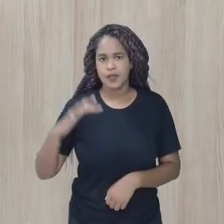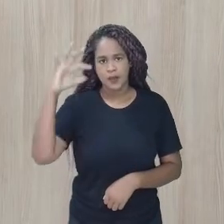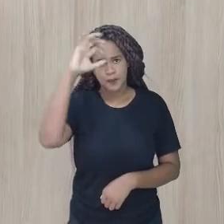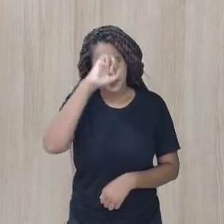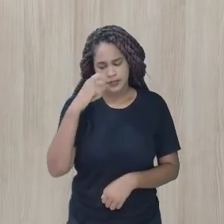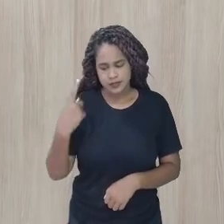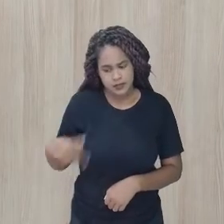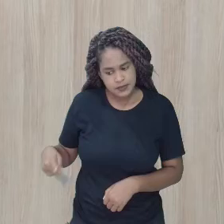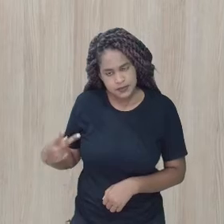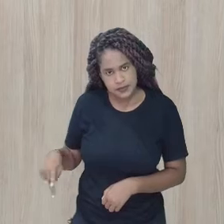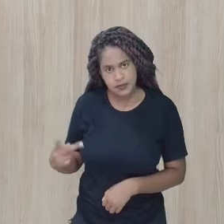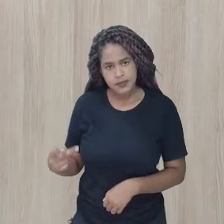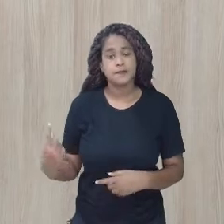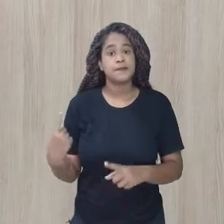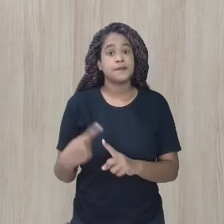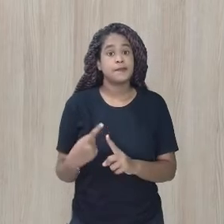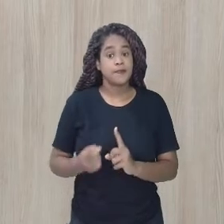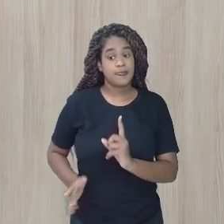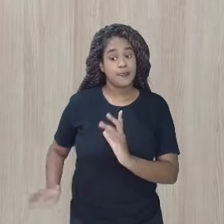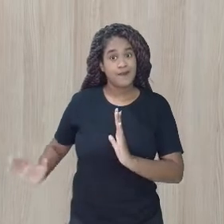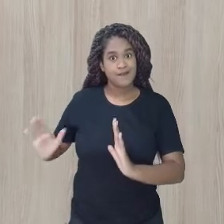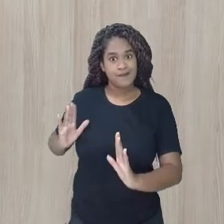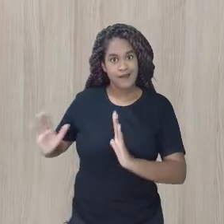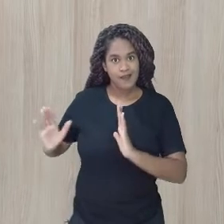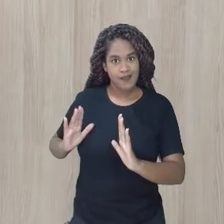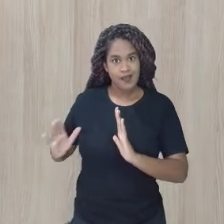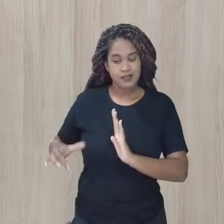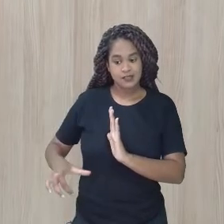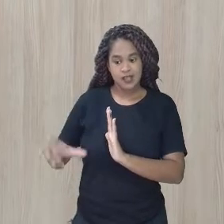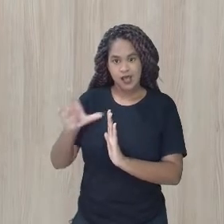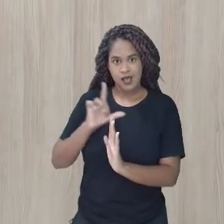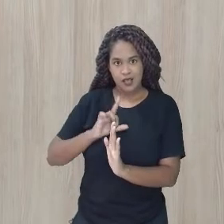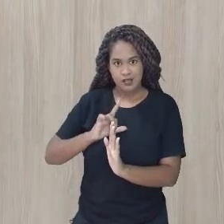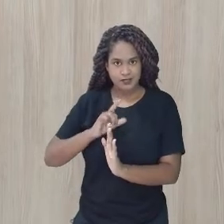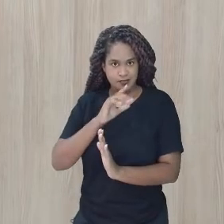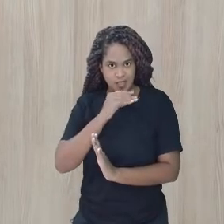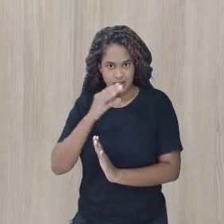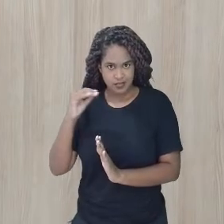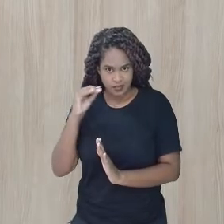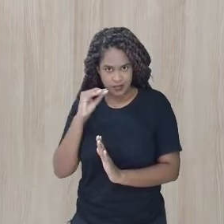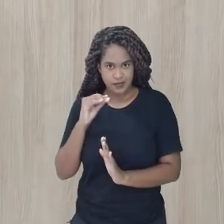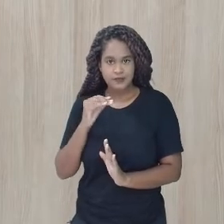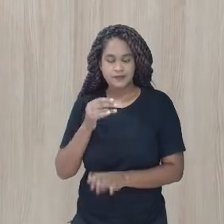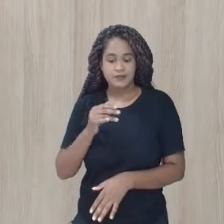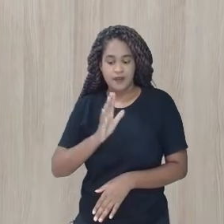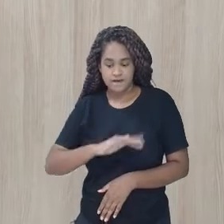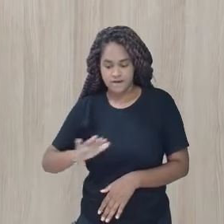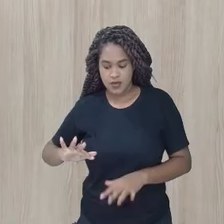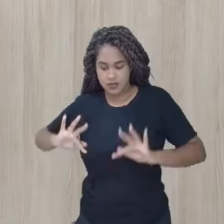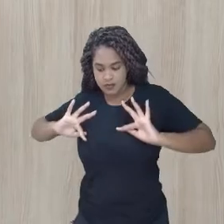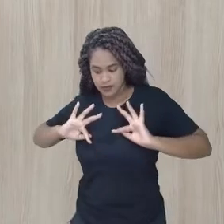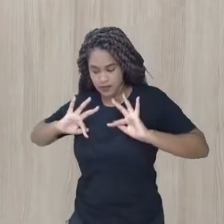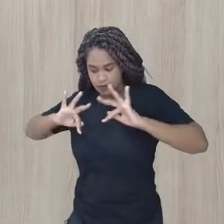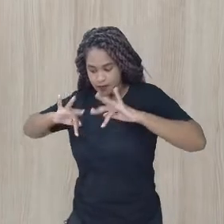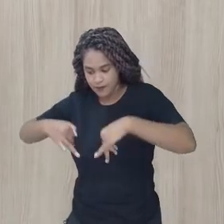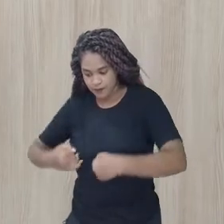aprendizado, porque essa fase da pré-adolescência, não é? Final da infância,